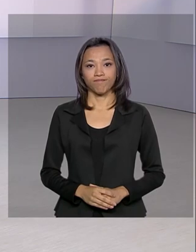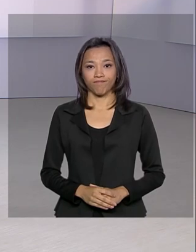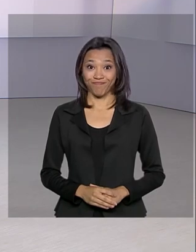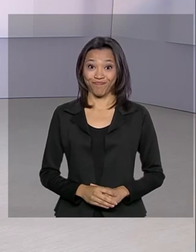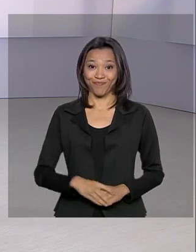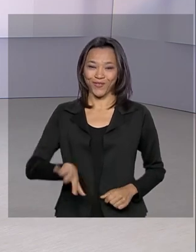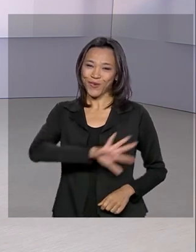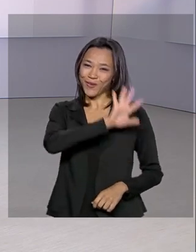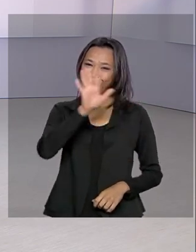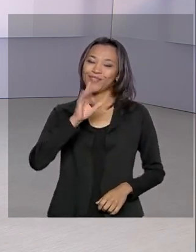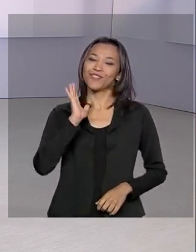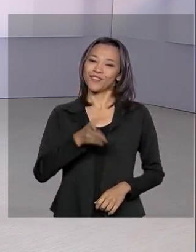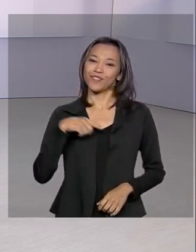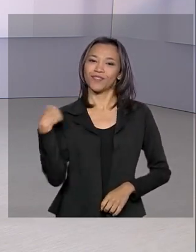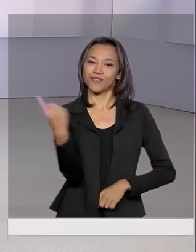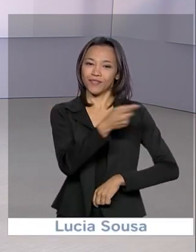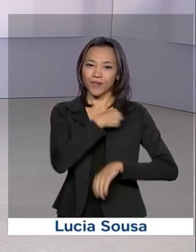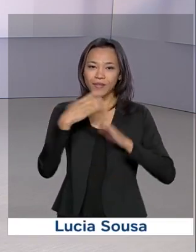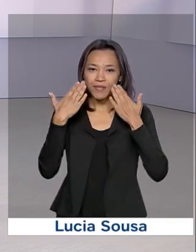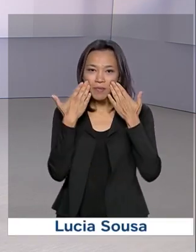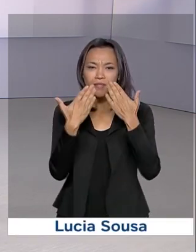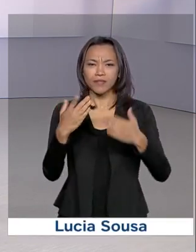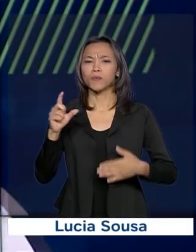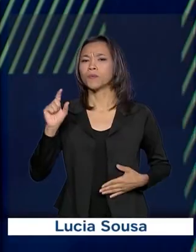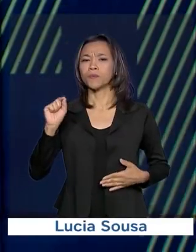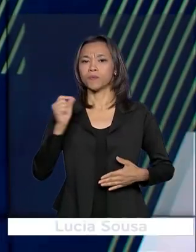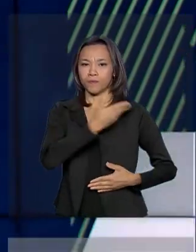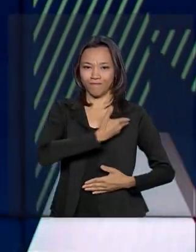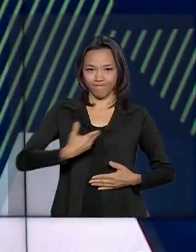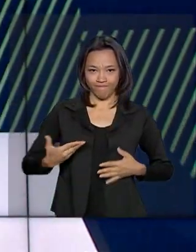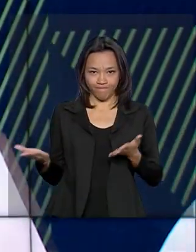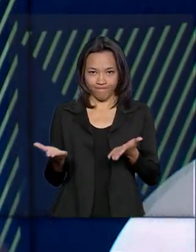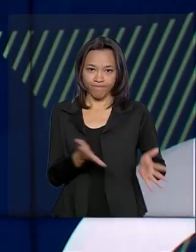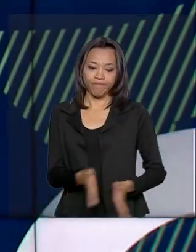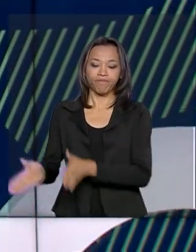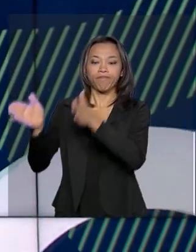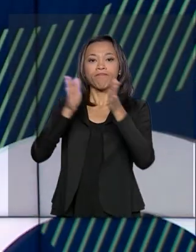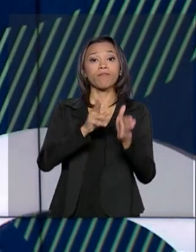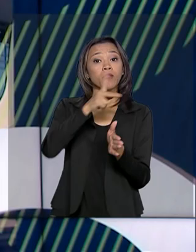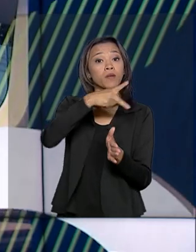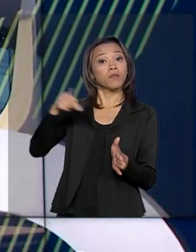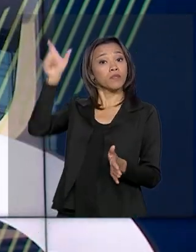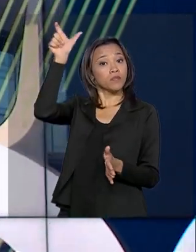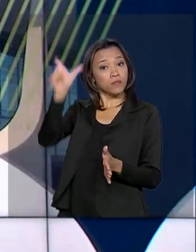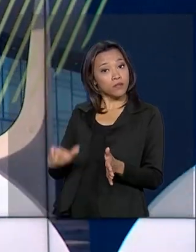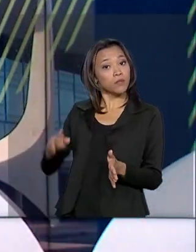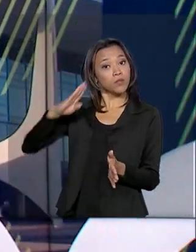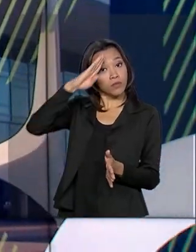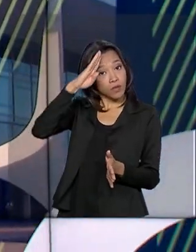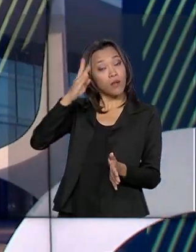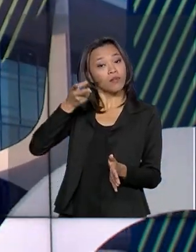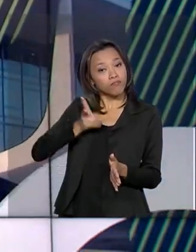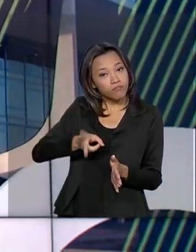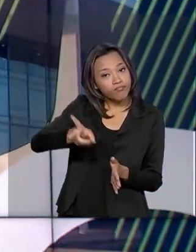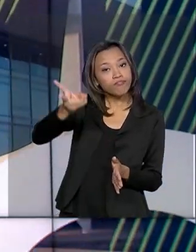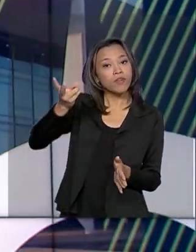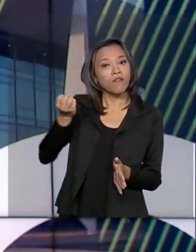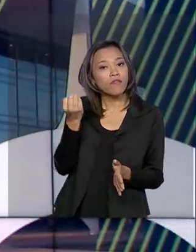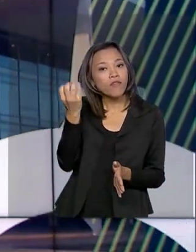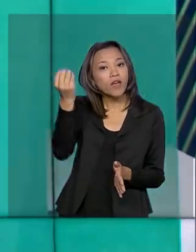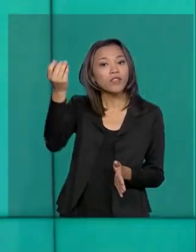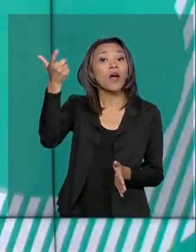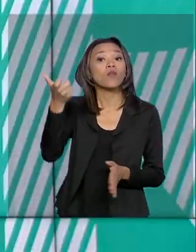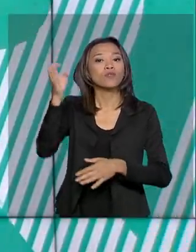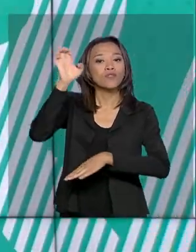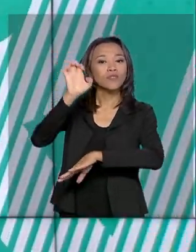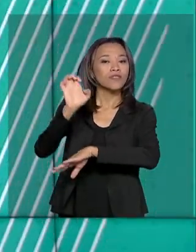Olá, já estamos no ar com o governo agora. O presidente Jair Bolsonaro segue em viagem oficial pela Flórida, nos